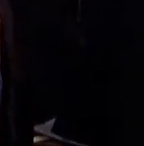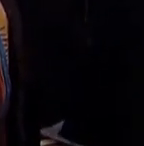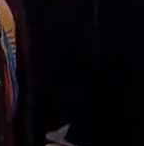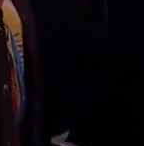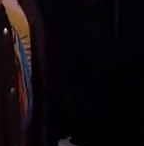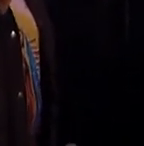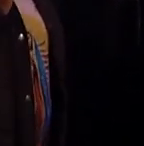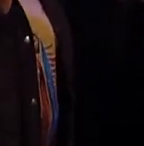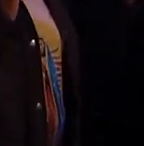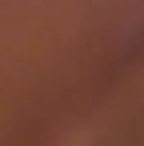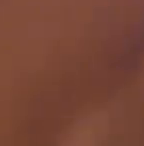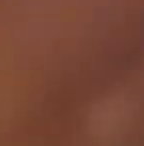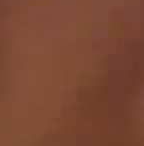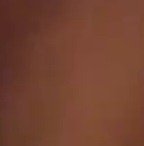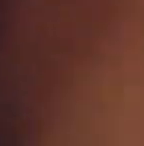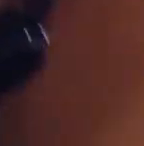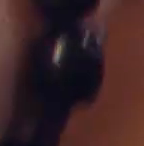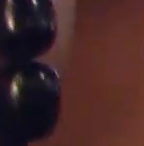restaurada.